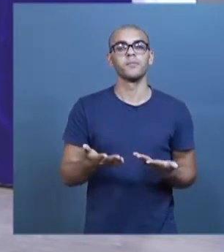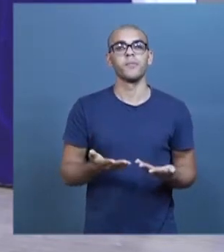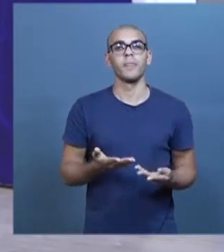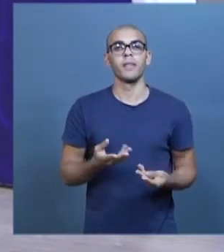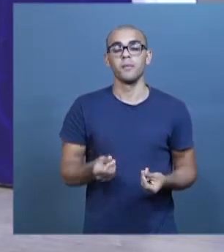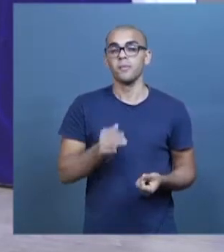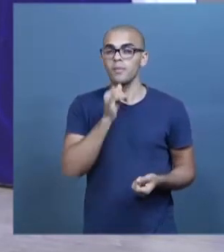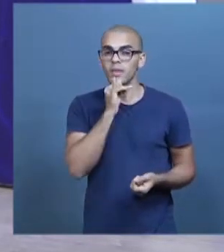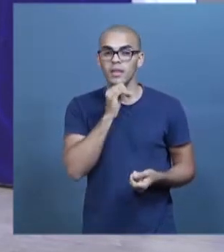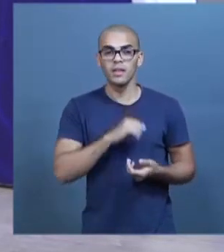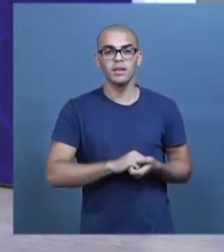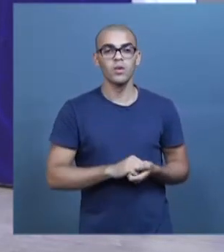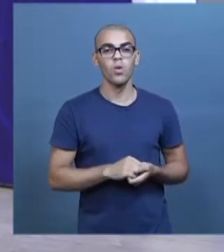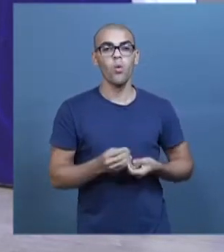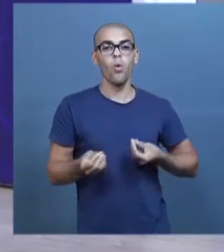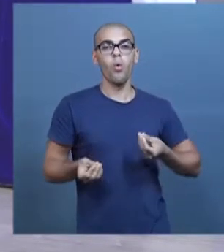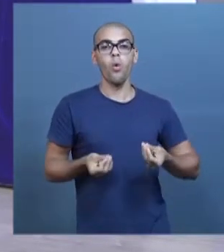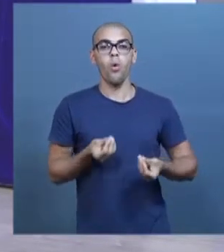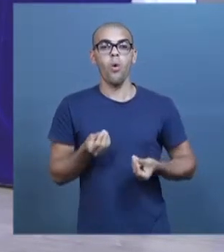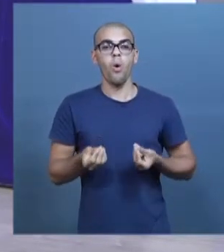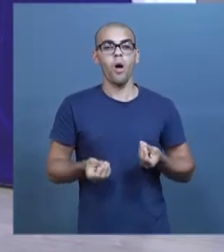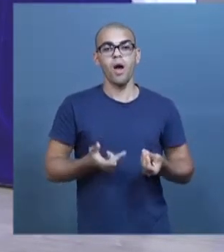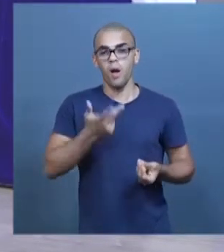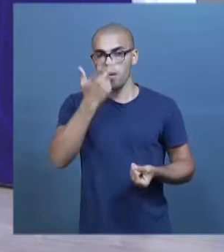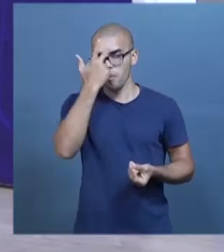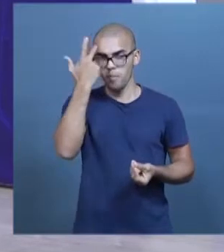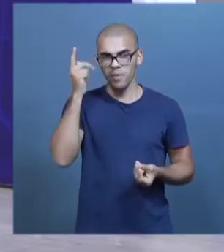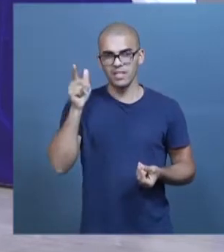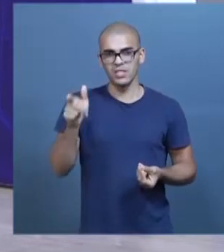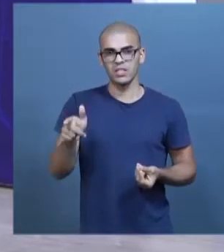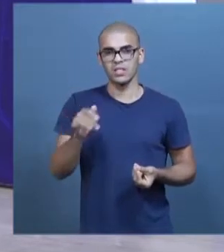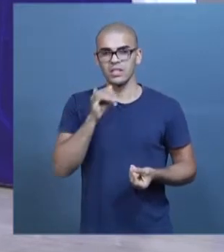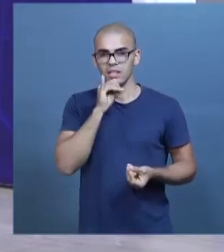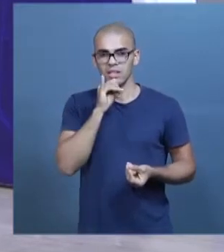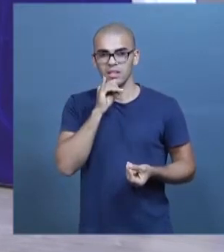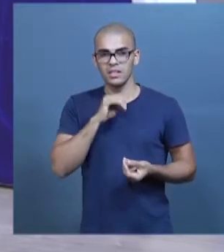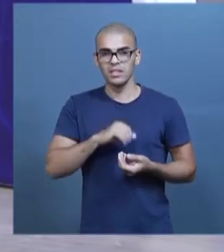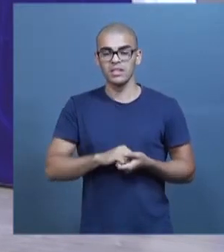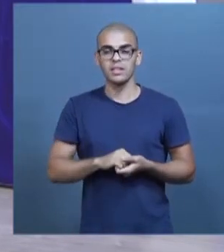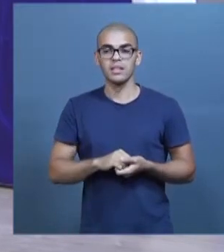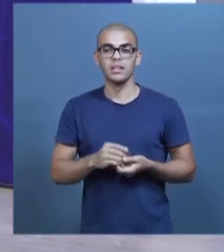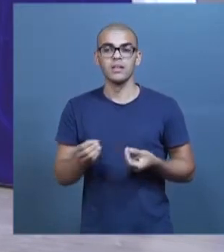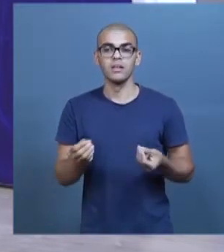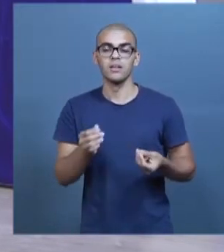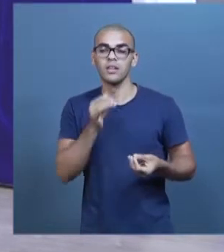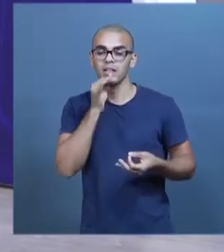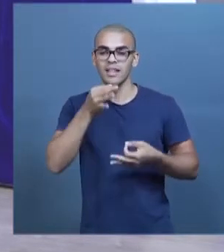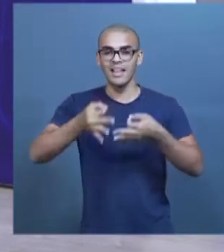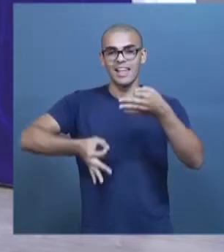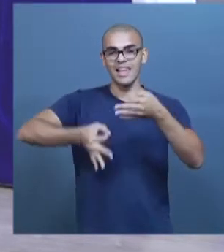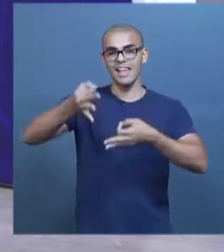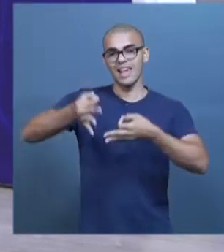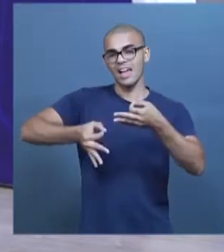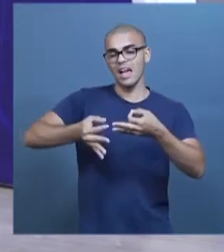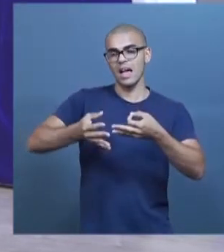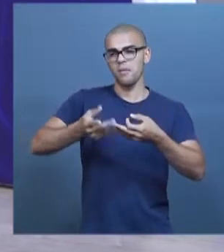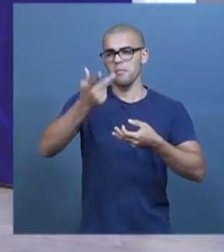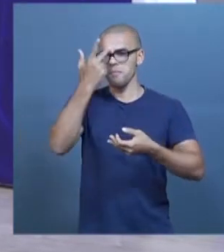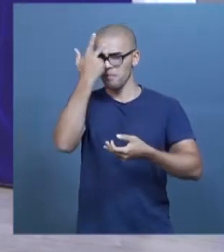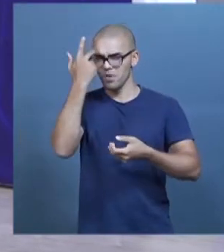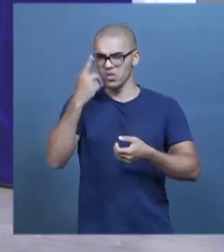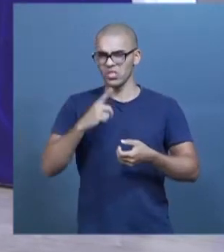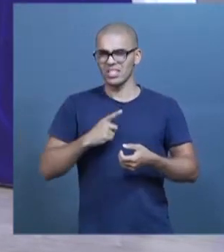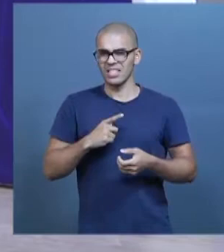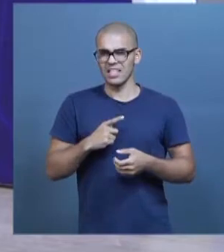é a condição jurídica de alguém estar na condição de sujeito passivo de uma relação jurídico-tributária. A pessoa